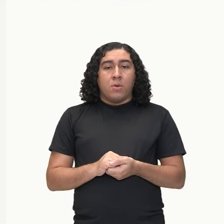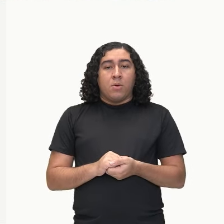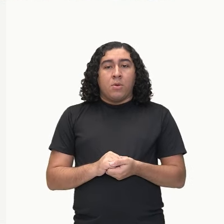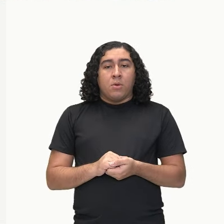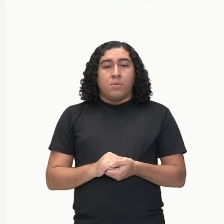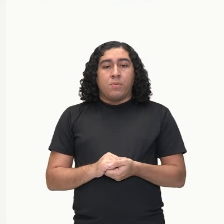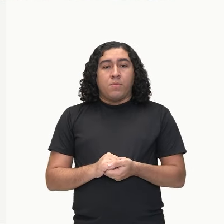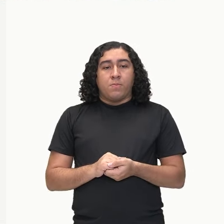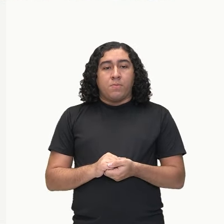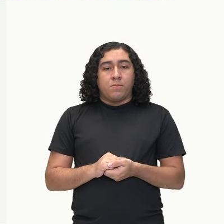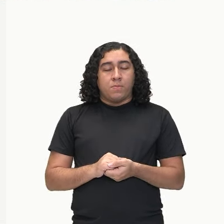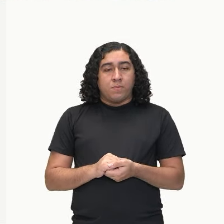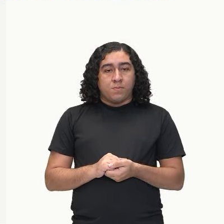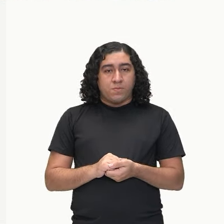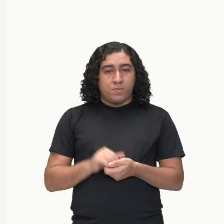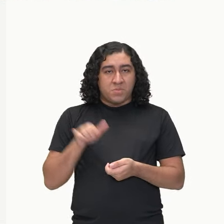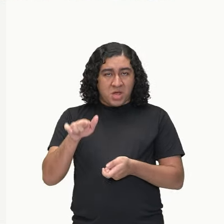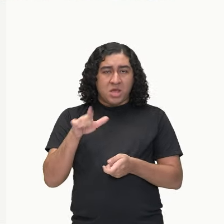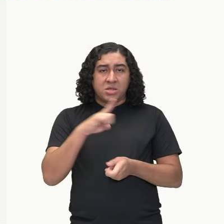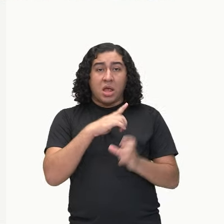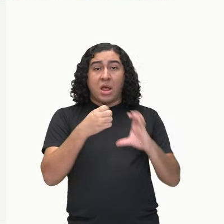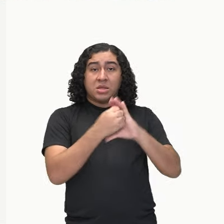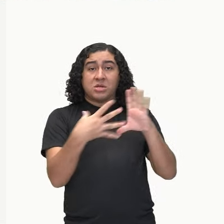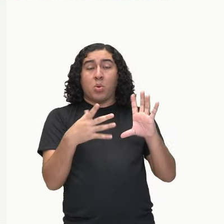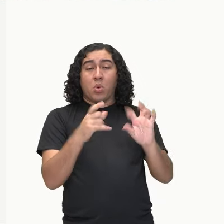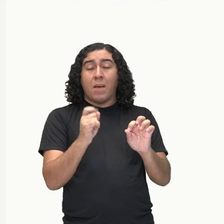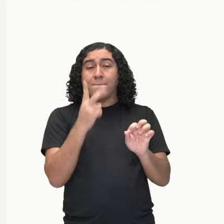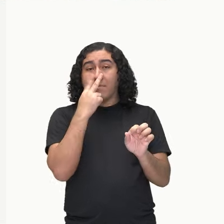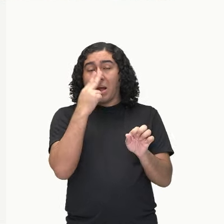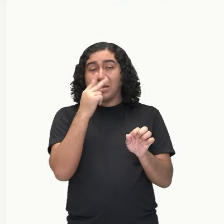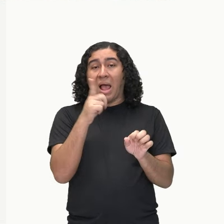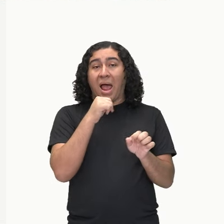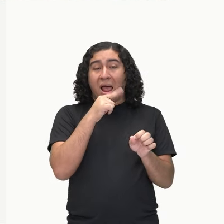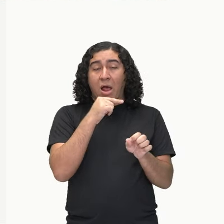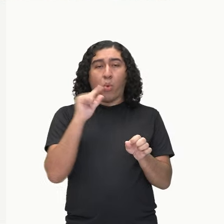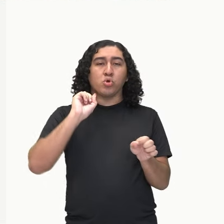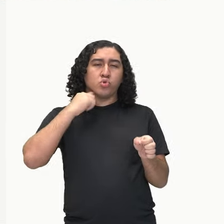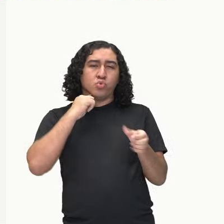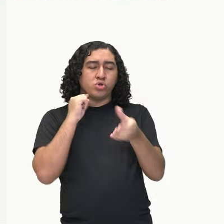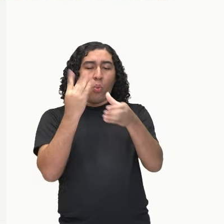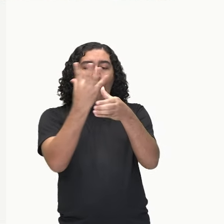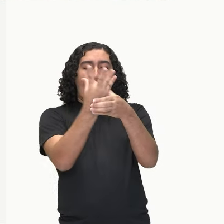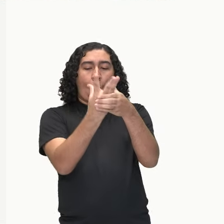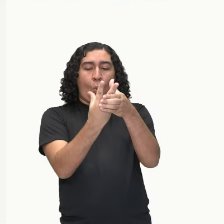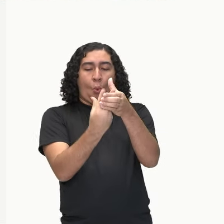têm uma característica de serem filtradores de água e importante